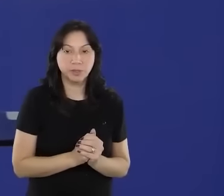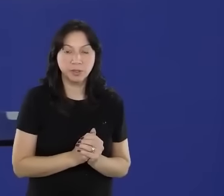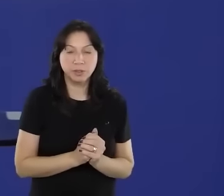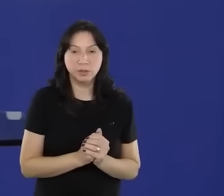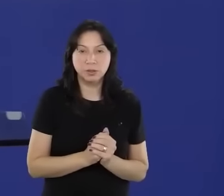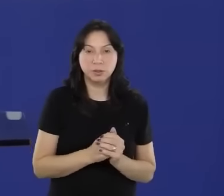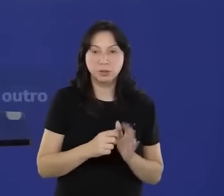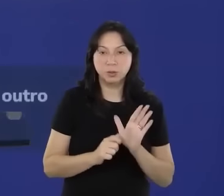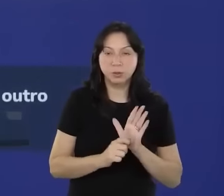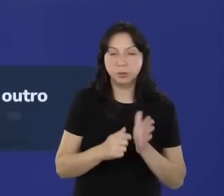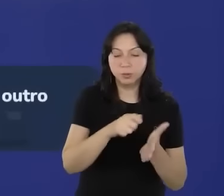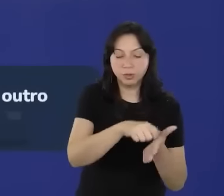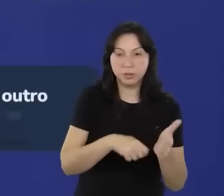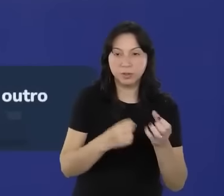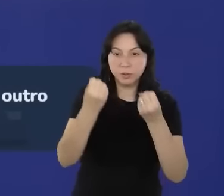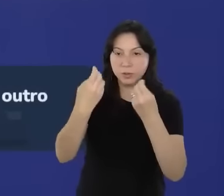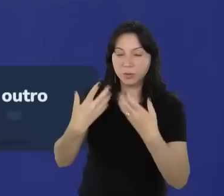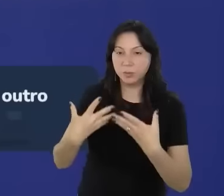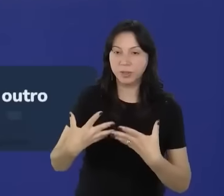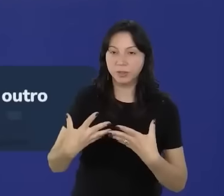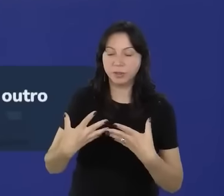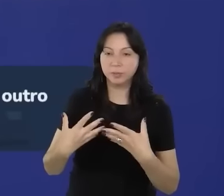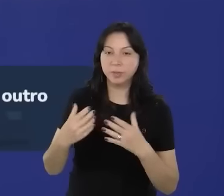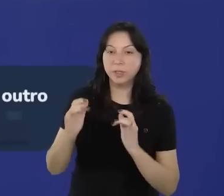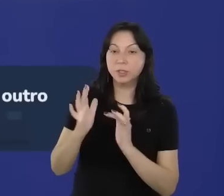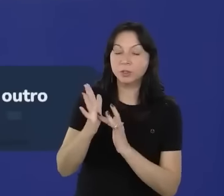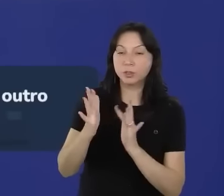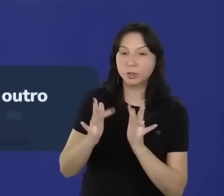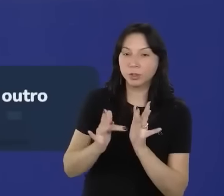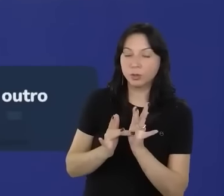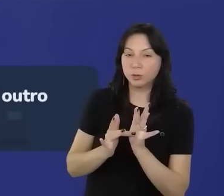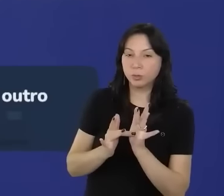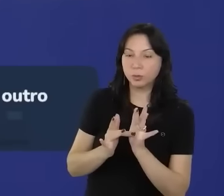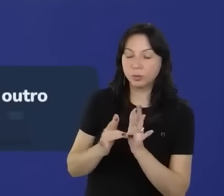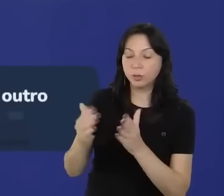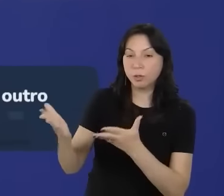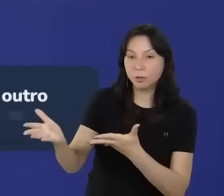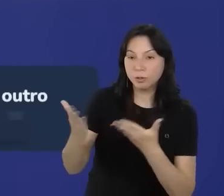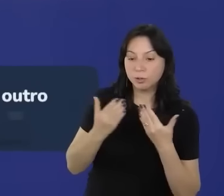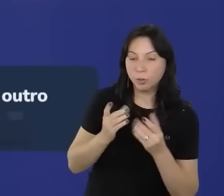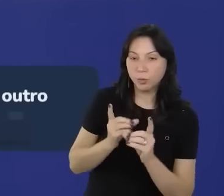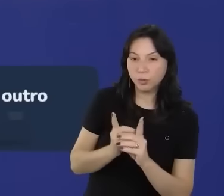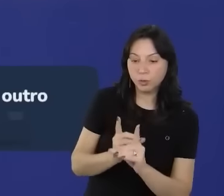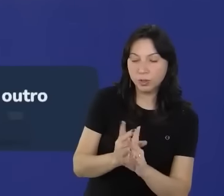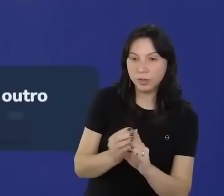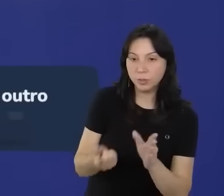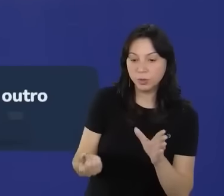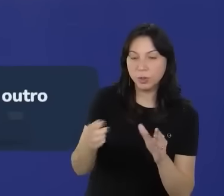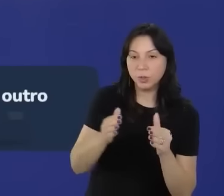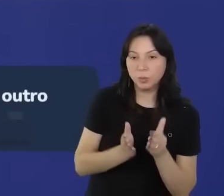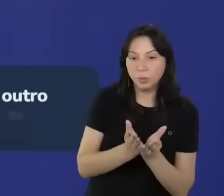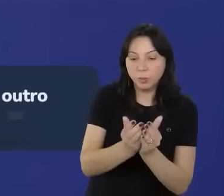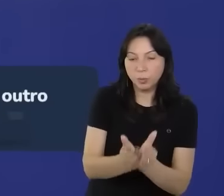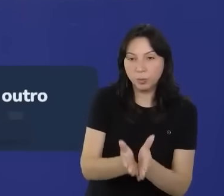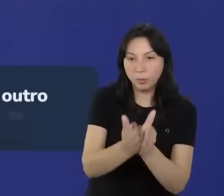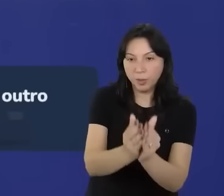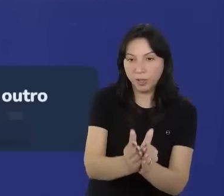escrito logo a seguir compeliu Jesus os discípulos a embarcar e passar diante dele para o outro